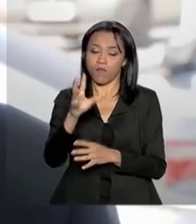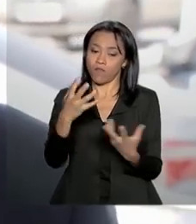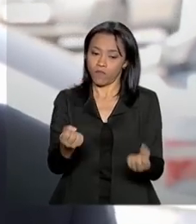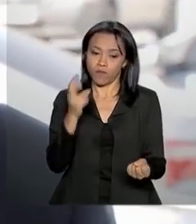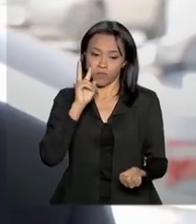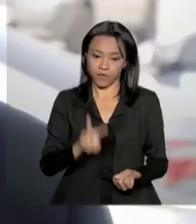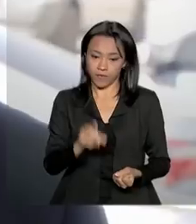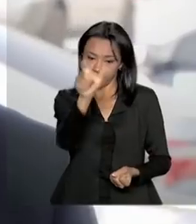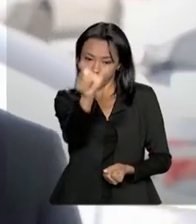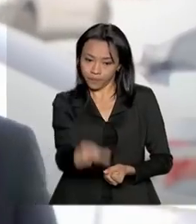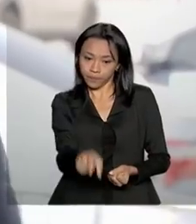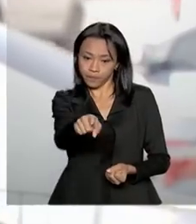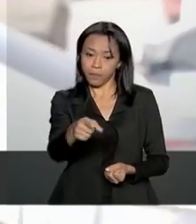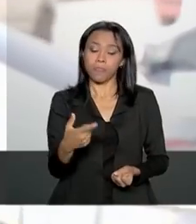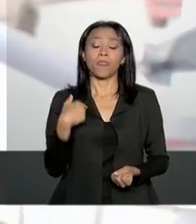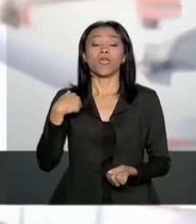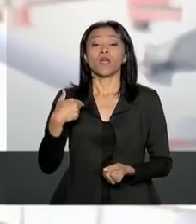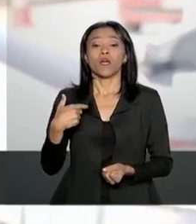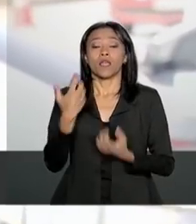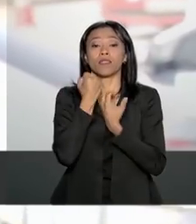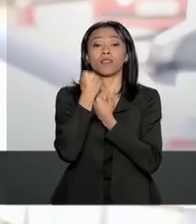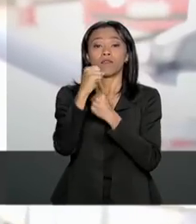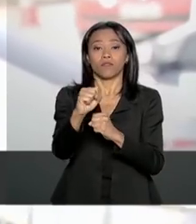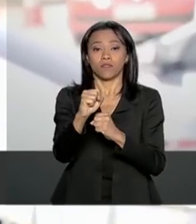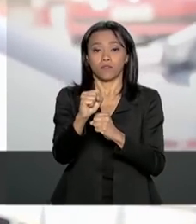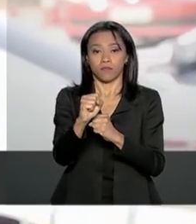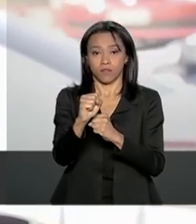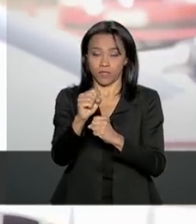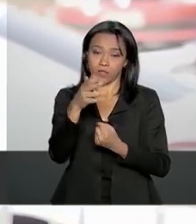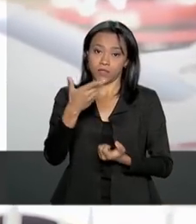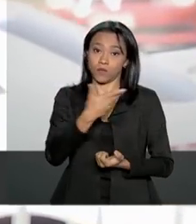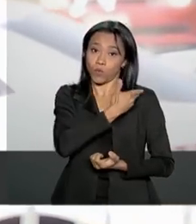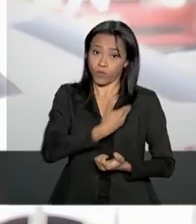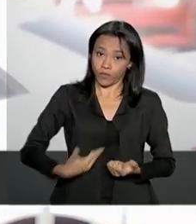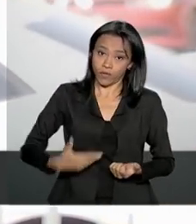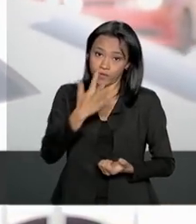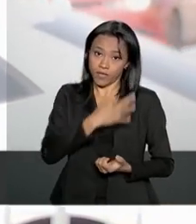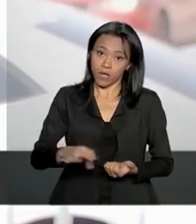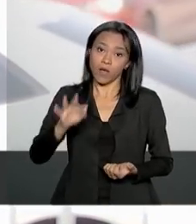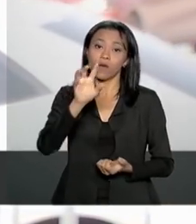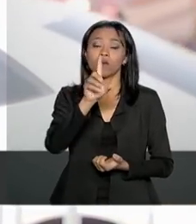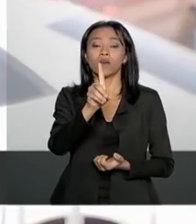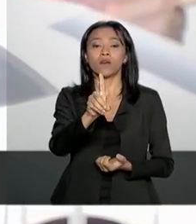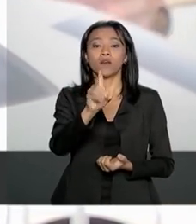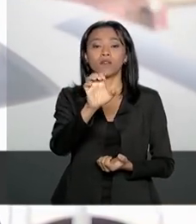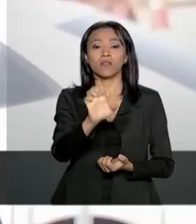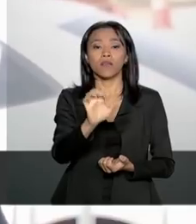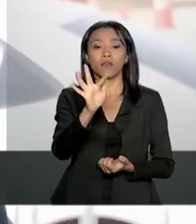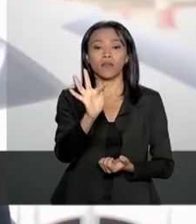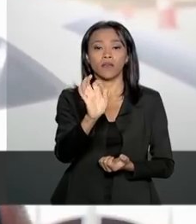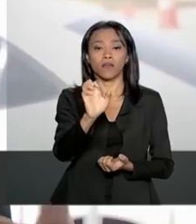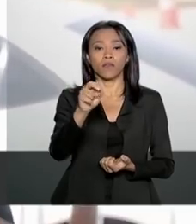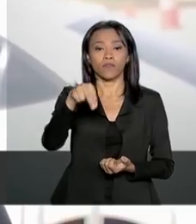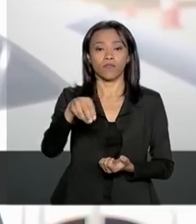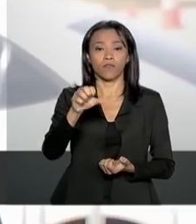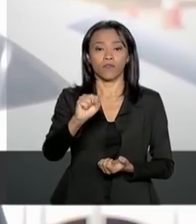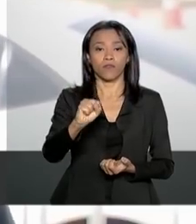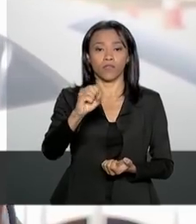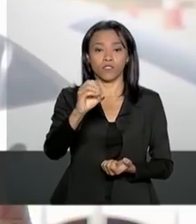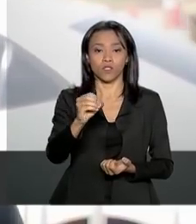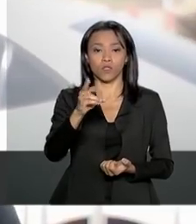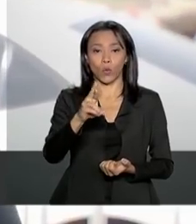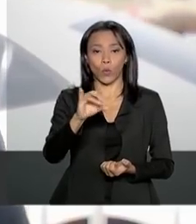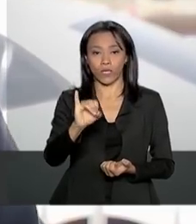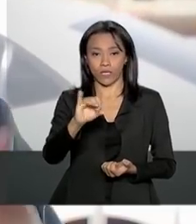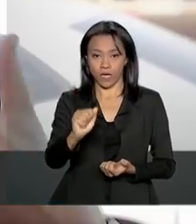A Defensoria Pública da União veio trazer o compromisso com a população de Brumadinho de disponibilizar